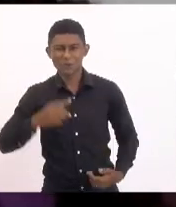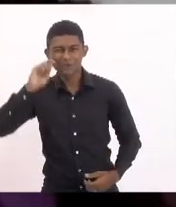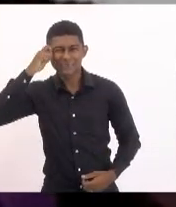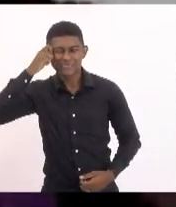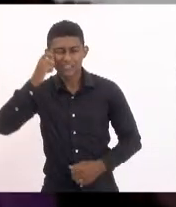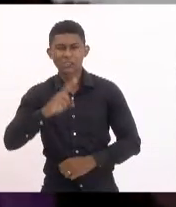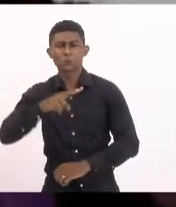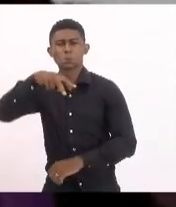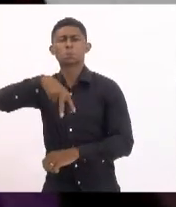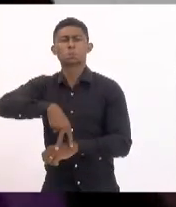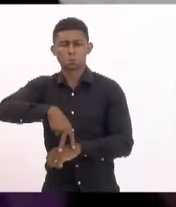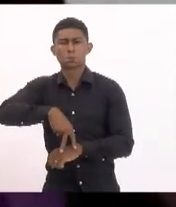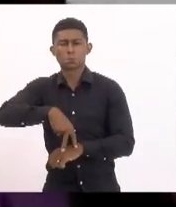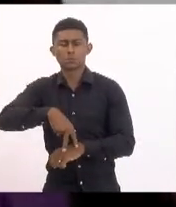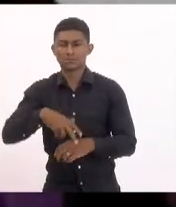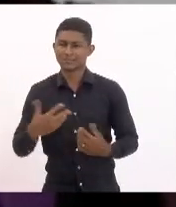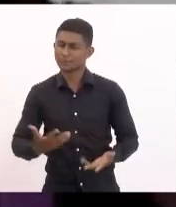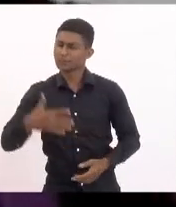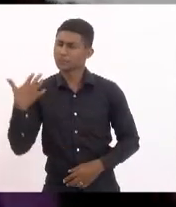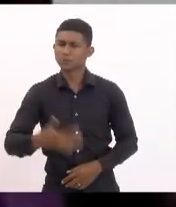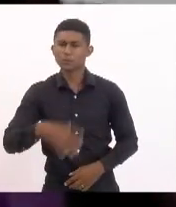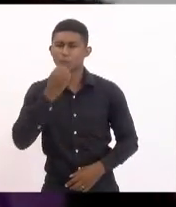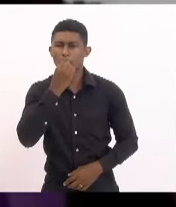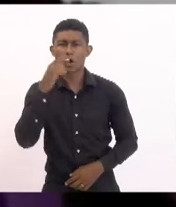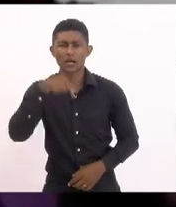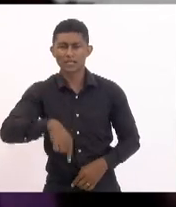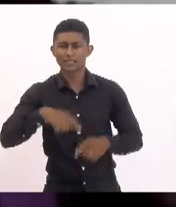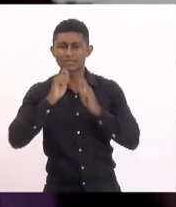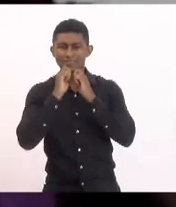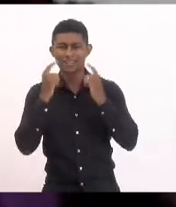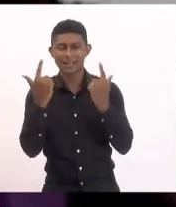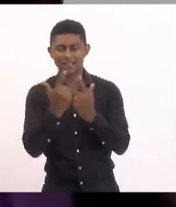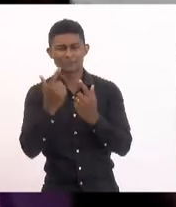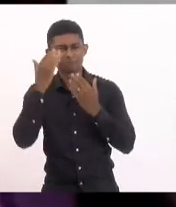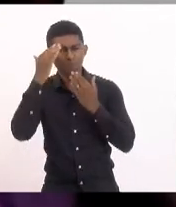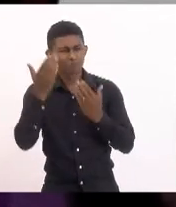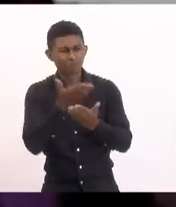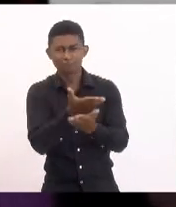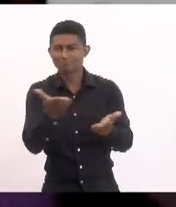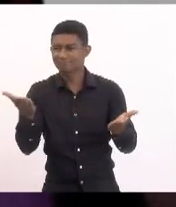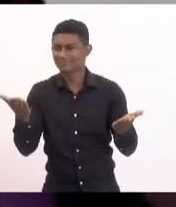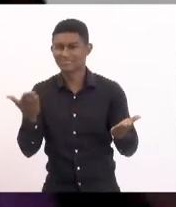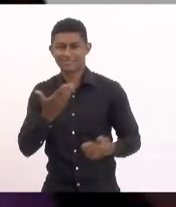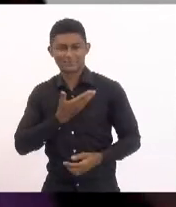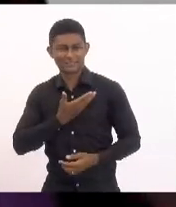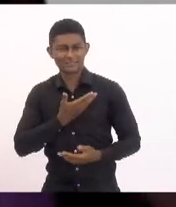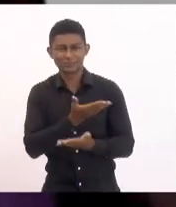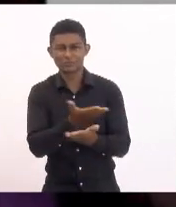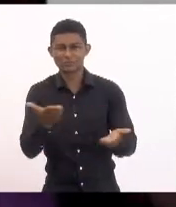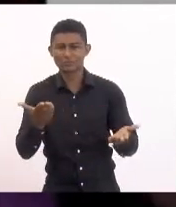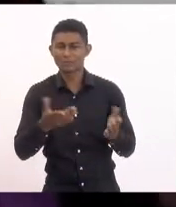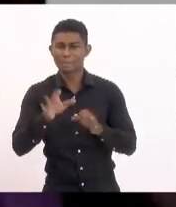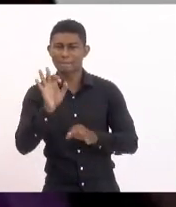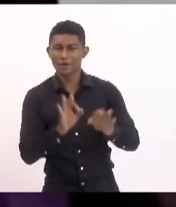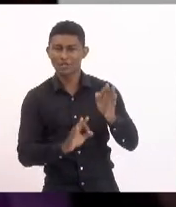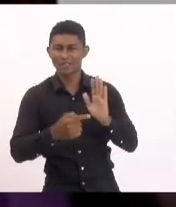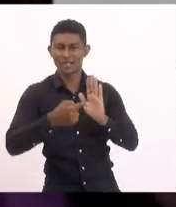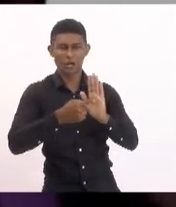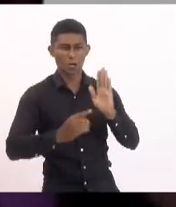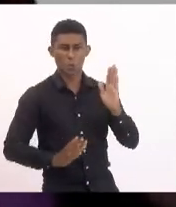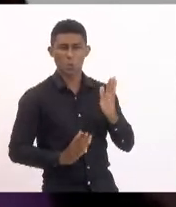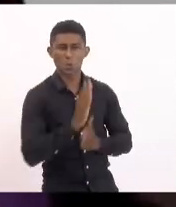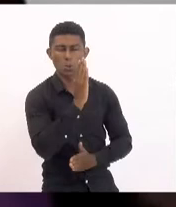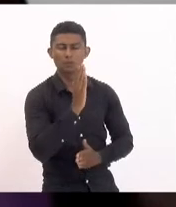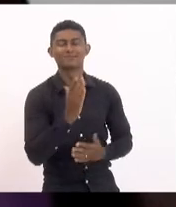evidência. É maravilhoso que essa casa, eu quero agradecer aos pares, possa ter aprovado esse projeto de resolução para que a